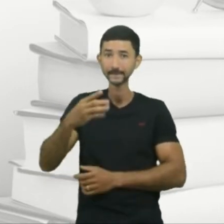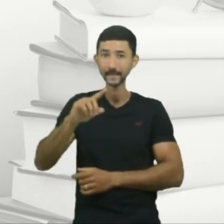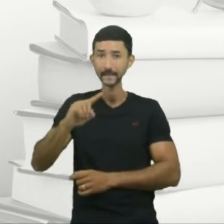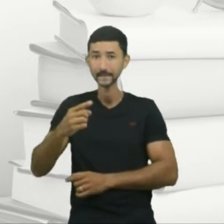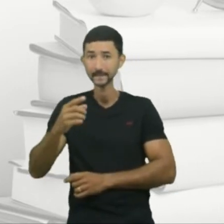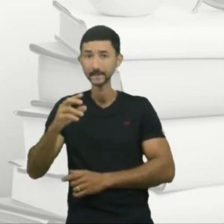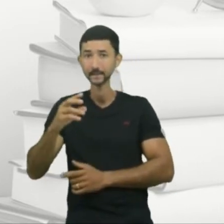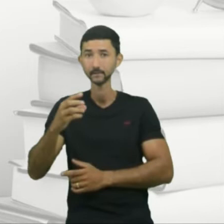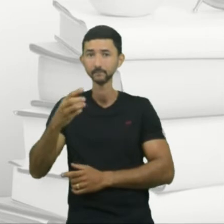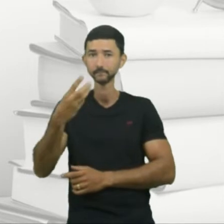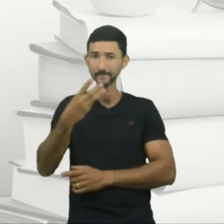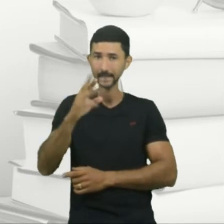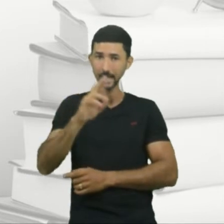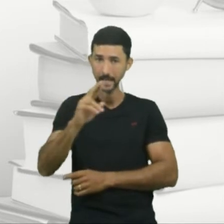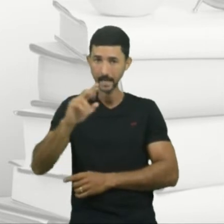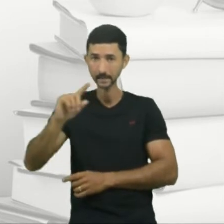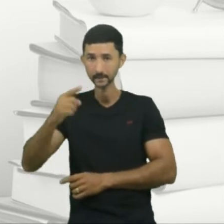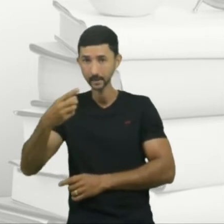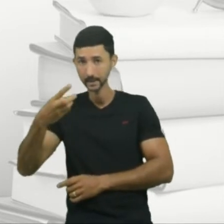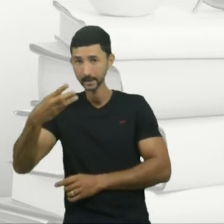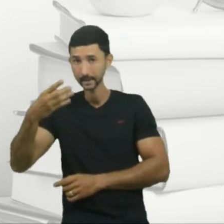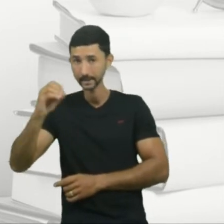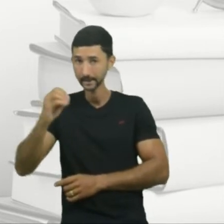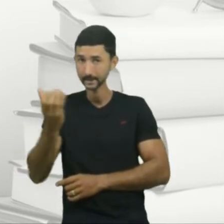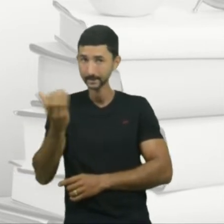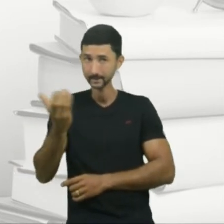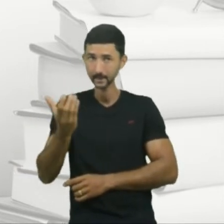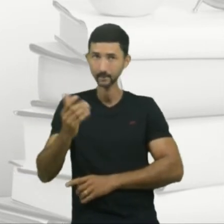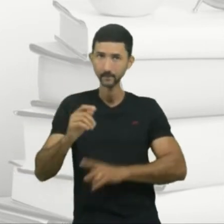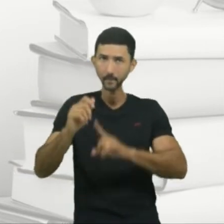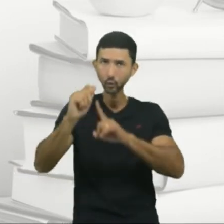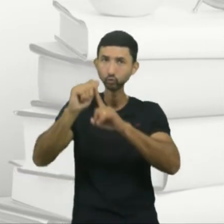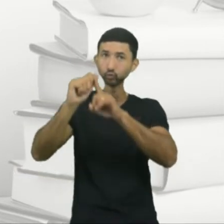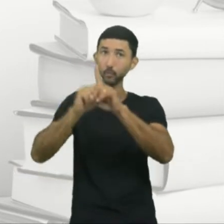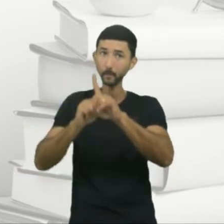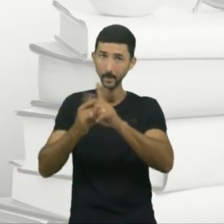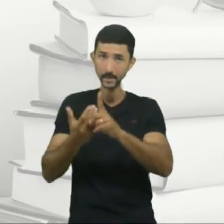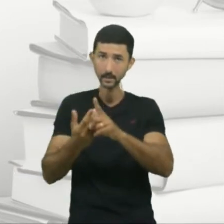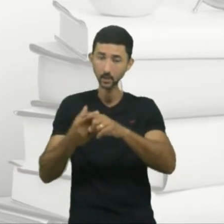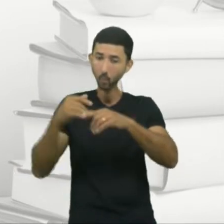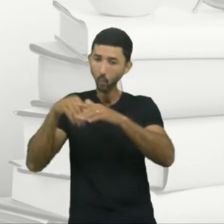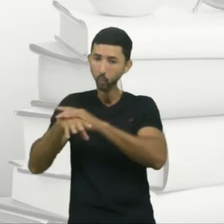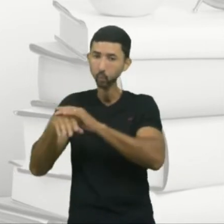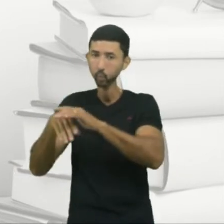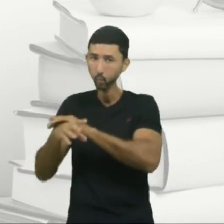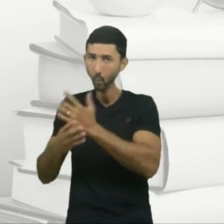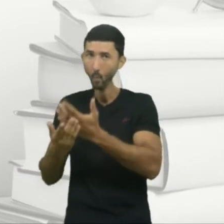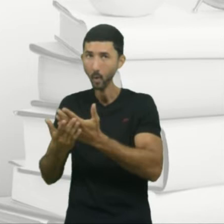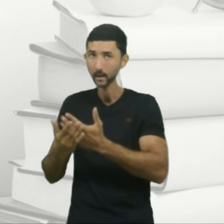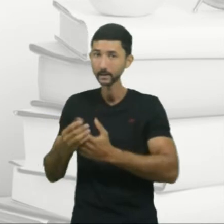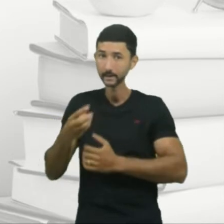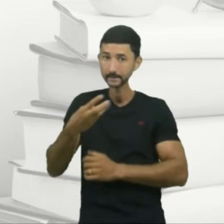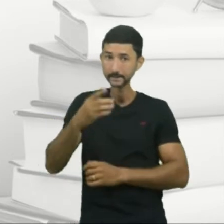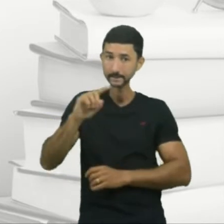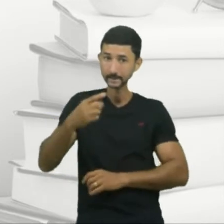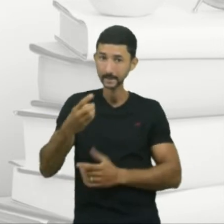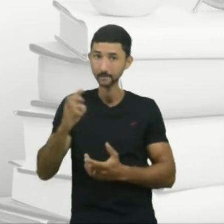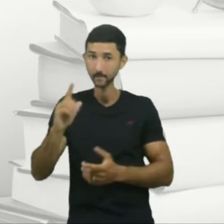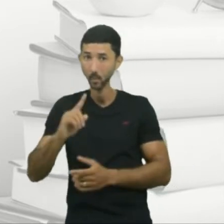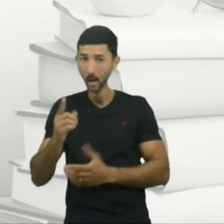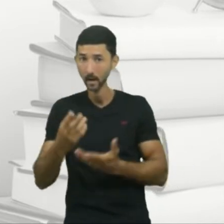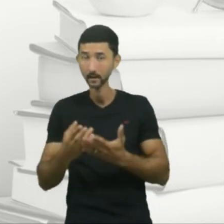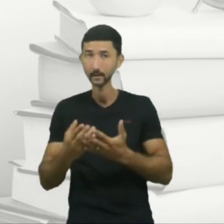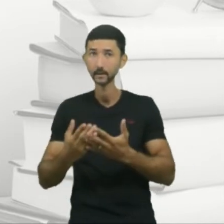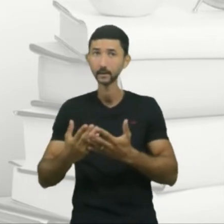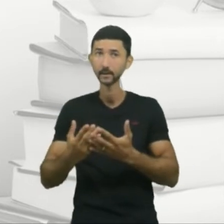R$ 3,30. Então, após um mês que você depositou esse valor de R$ 3.000, você não